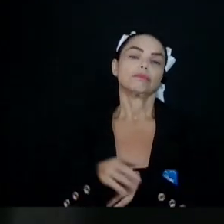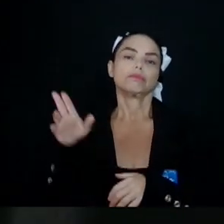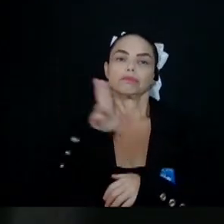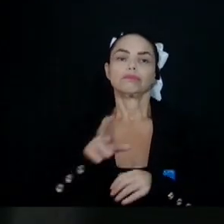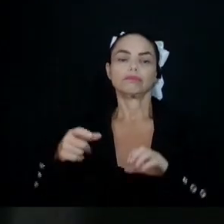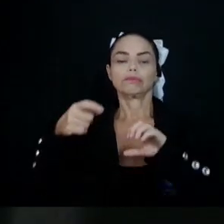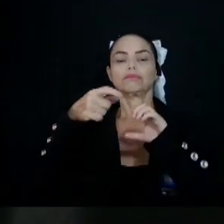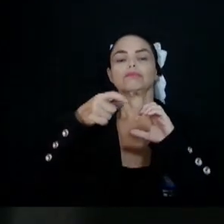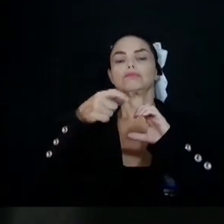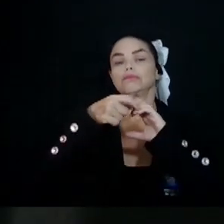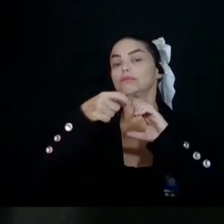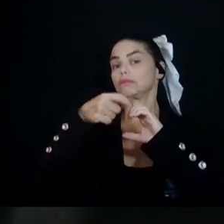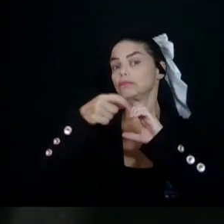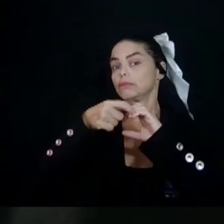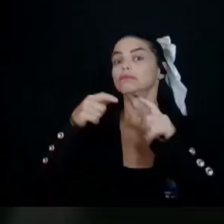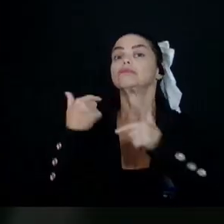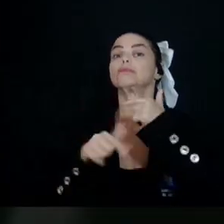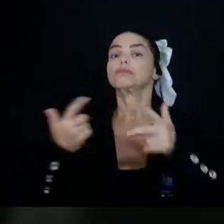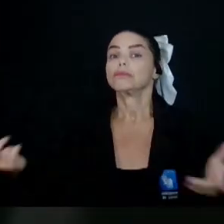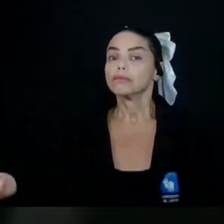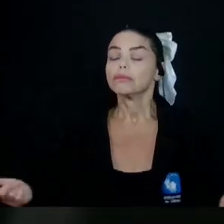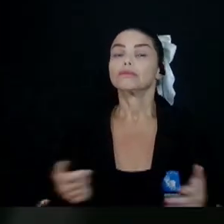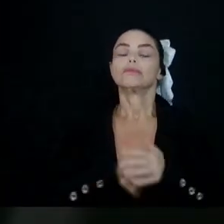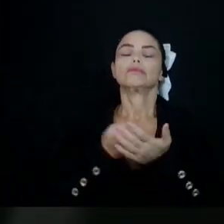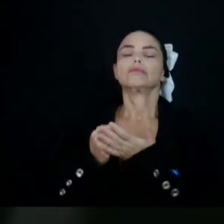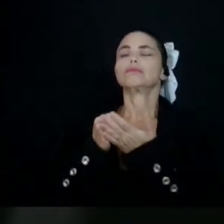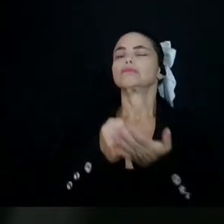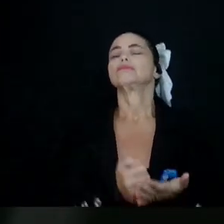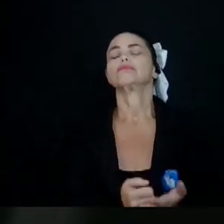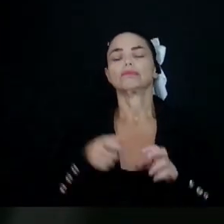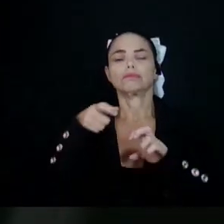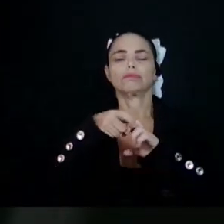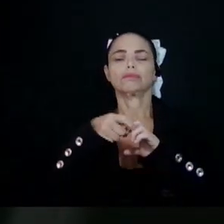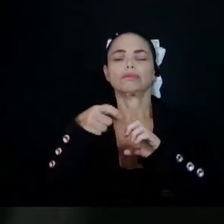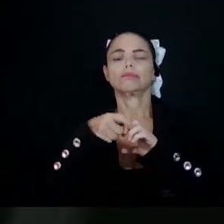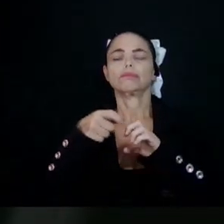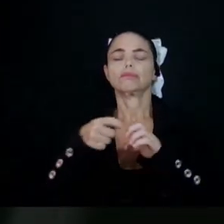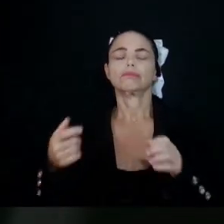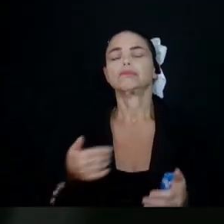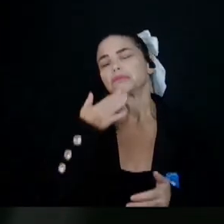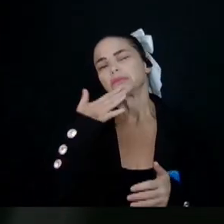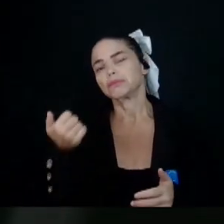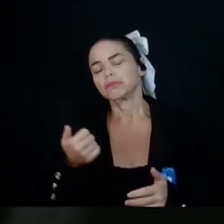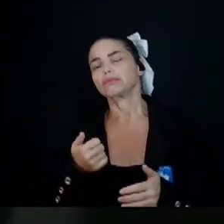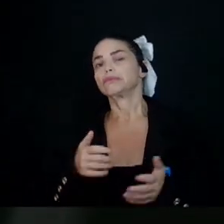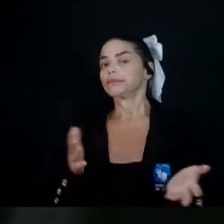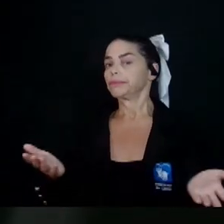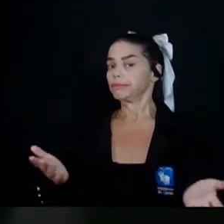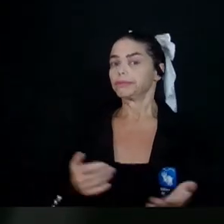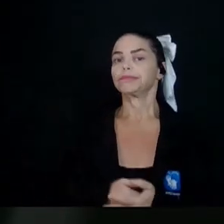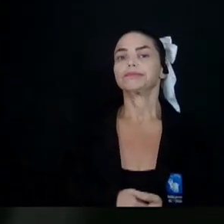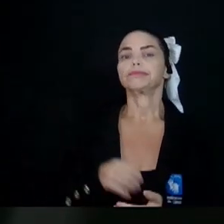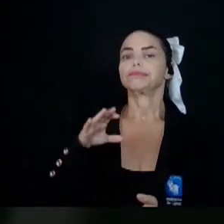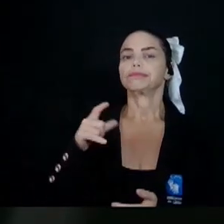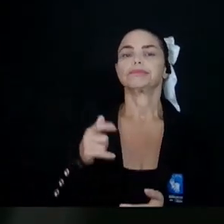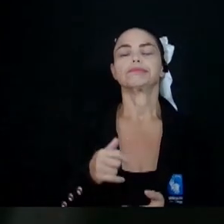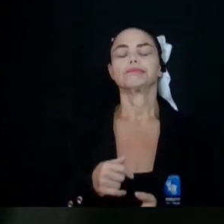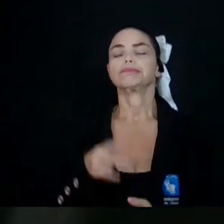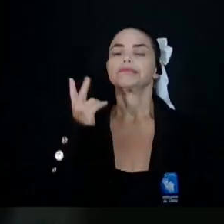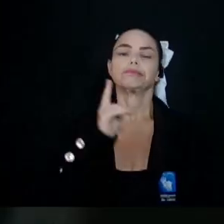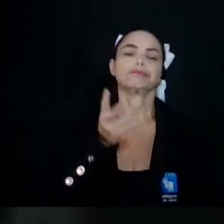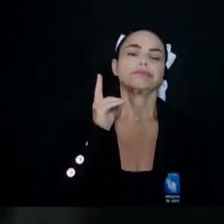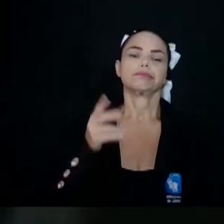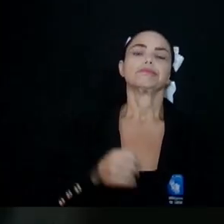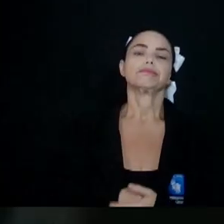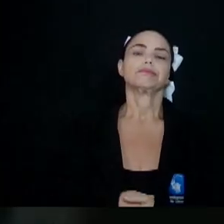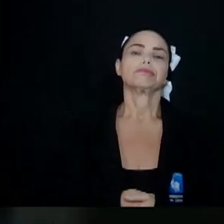para o seu trabalho, para te ajudar, para otimizar seu tempo, ok. Agora tem gente, claro que sempre terá pessoas